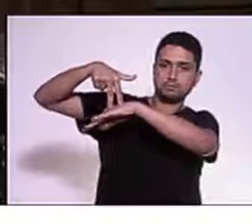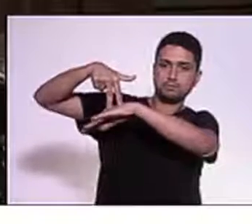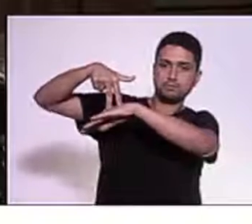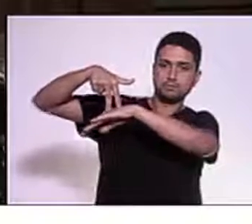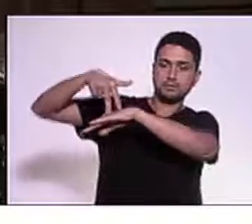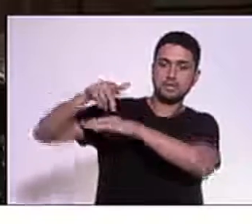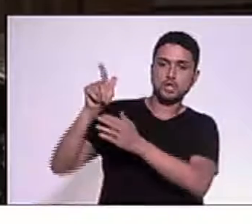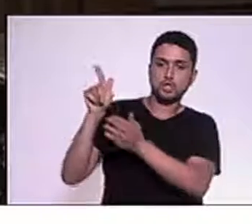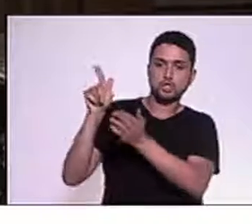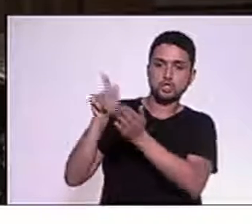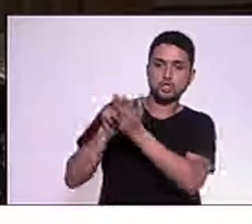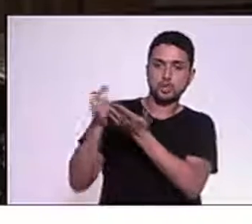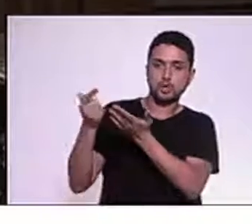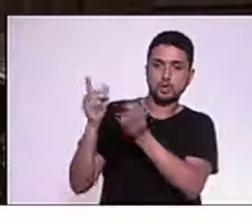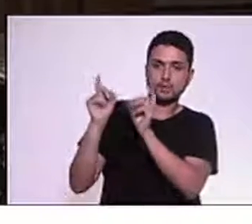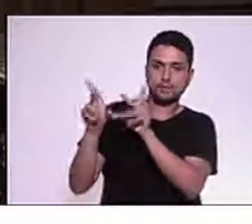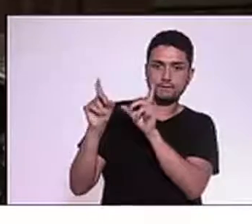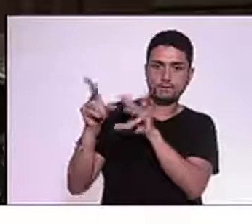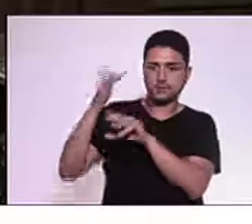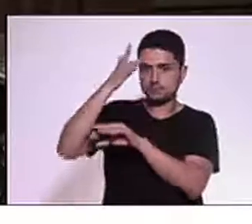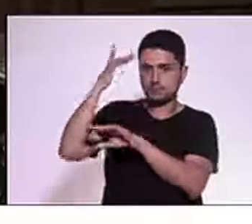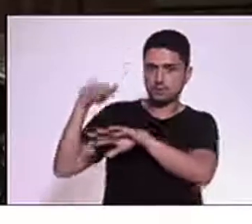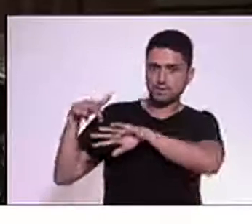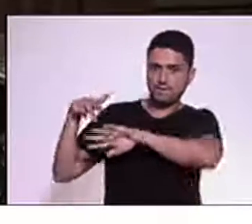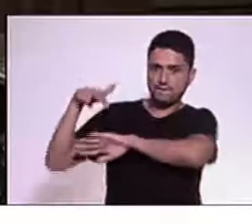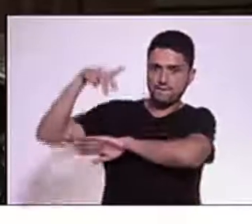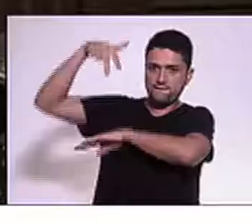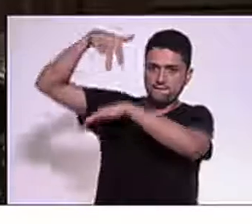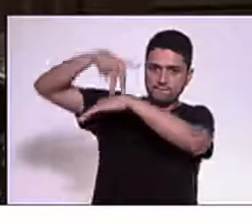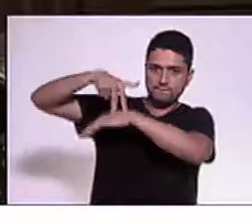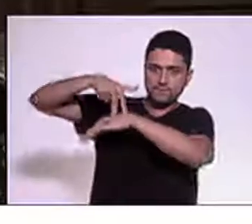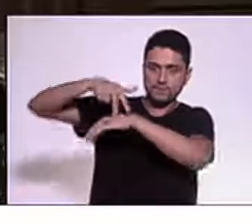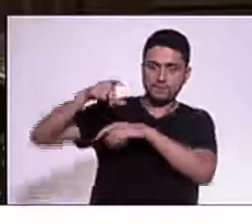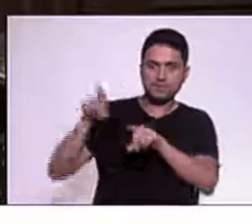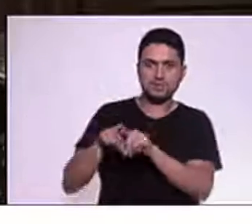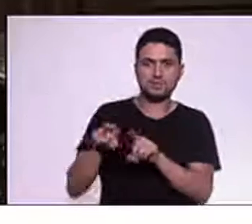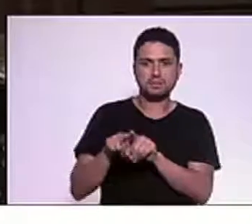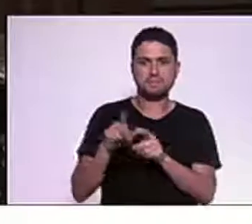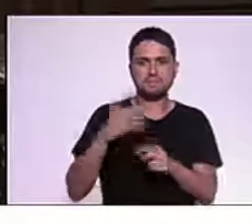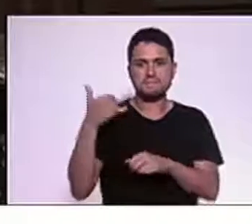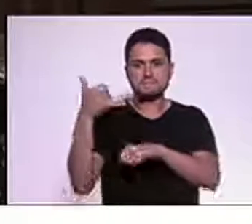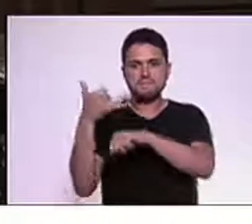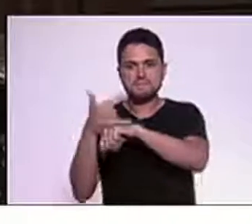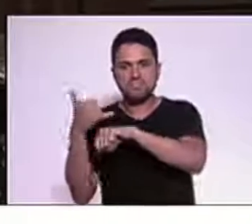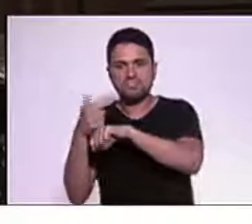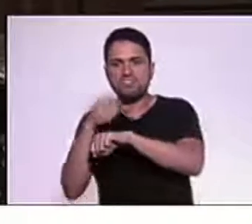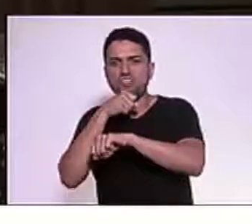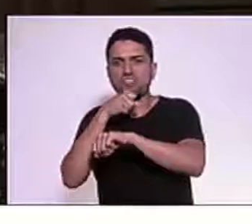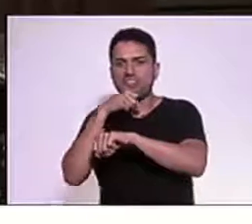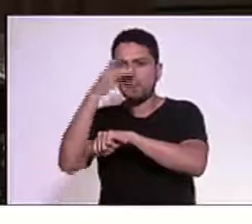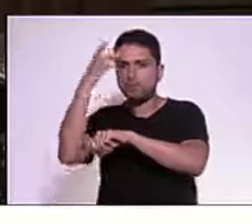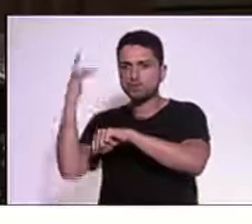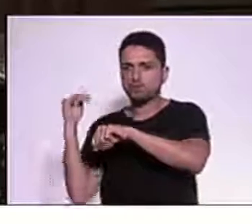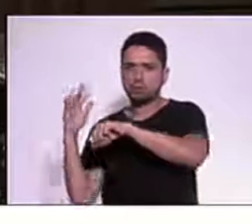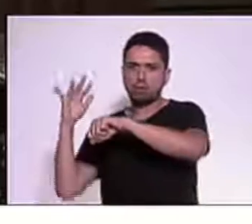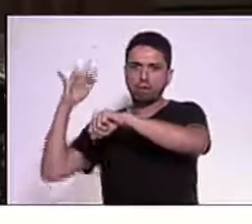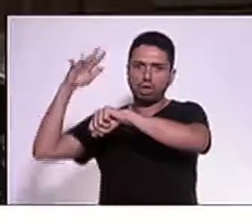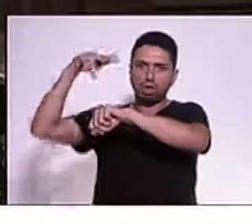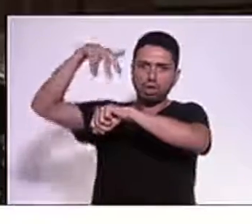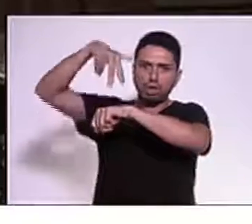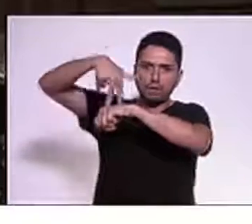de pessoas num andaime que estava ali largado e que provavelmente não tinha